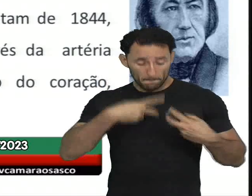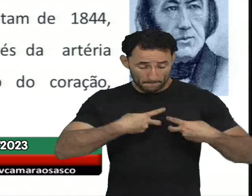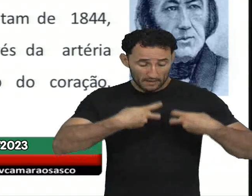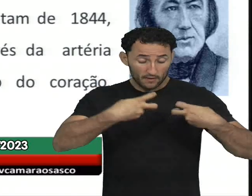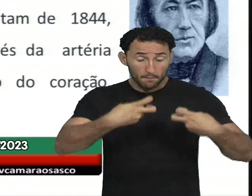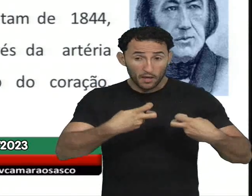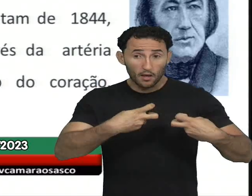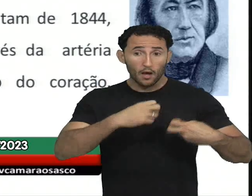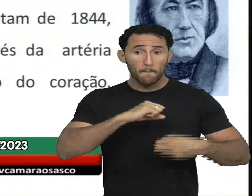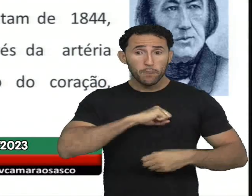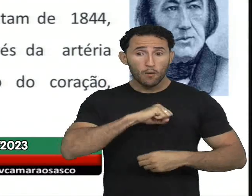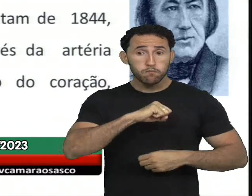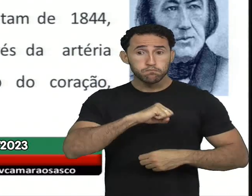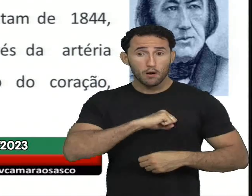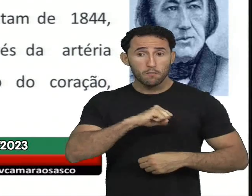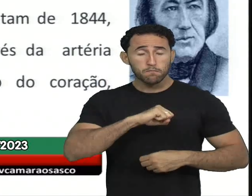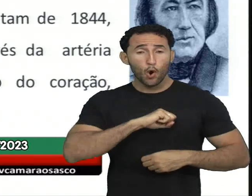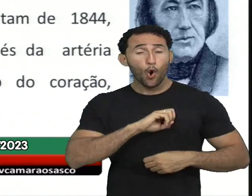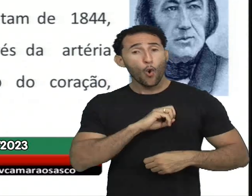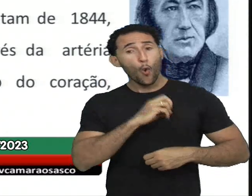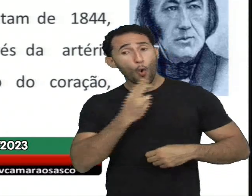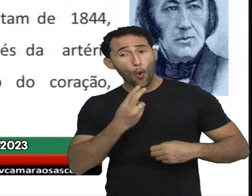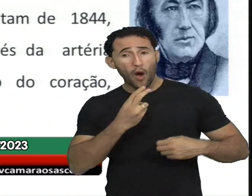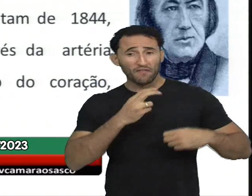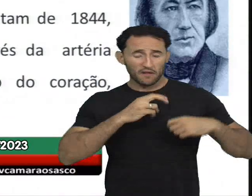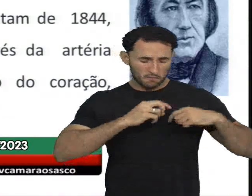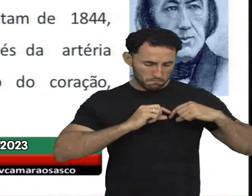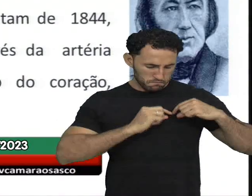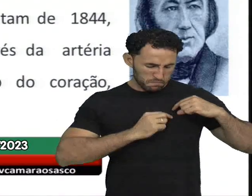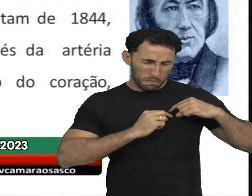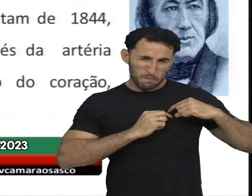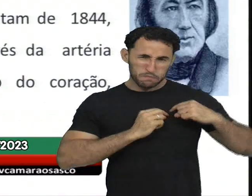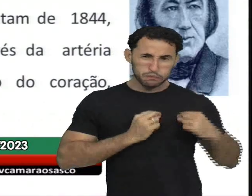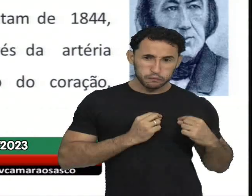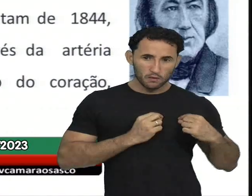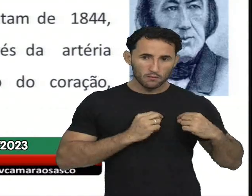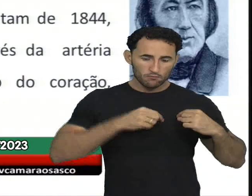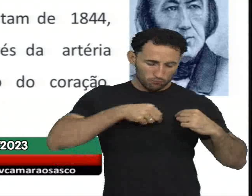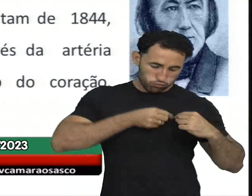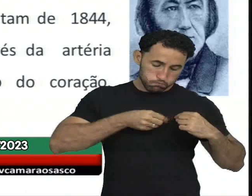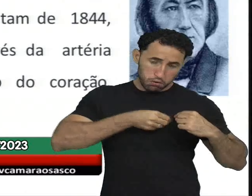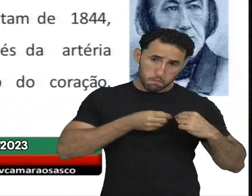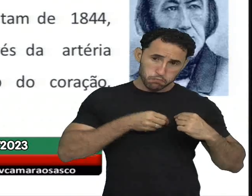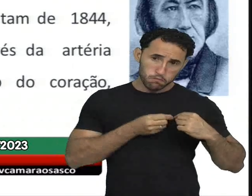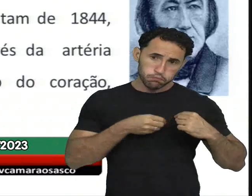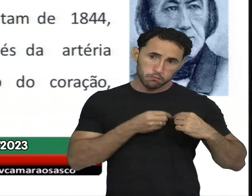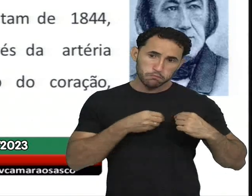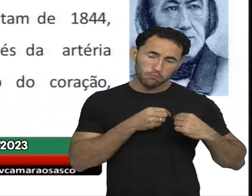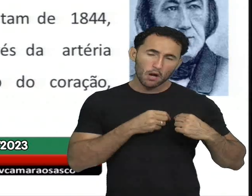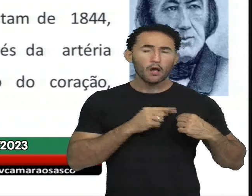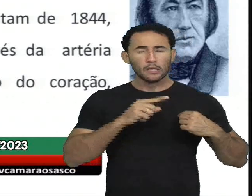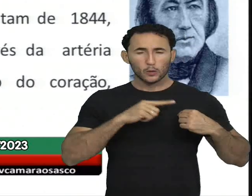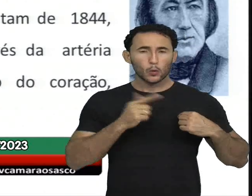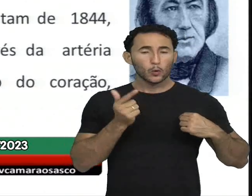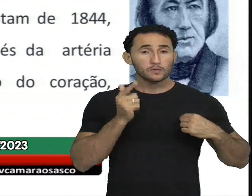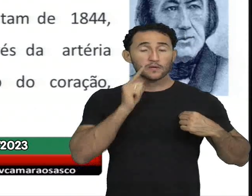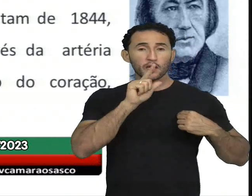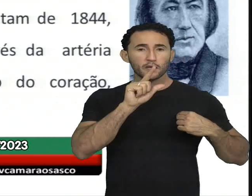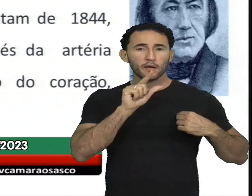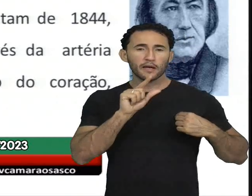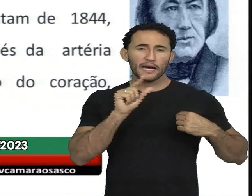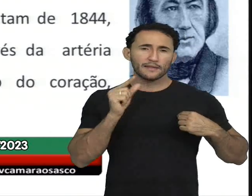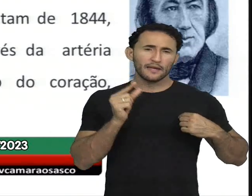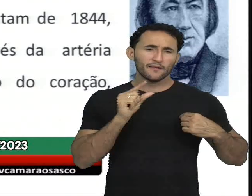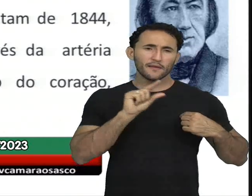de alguma artéria periférica ou veia periférica e nela introduzir um catéter